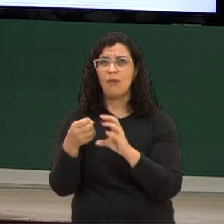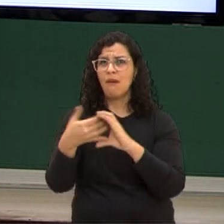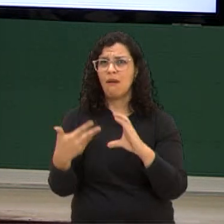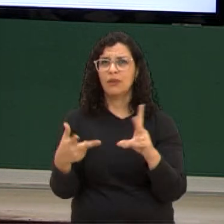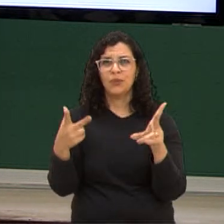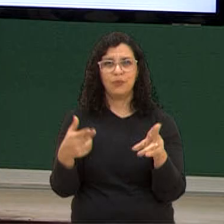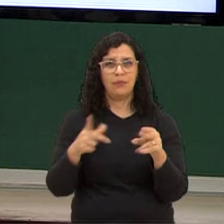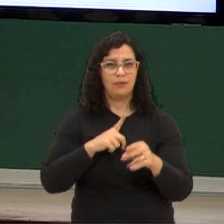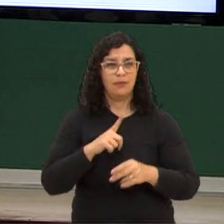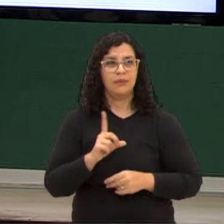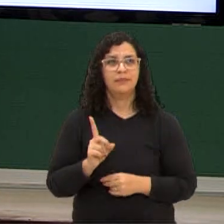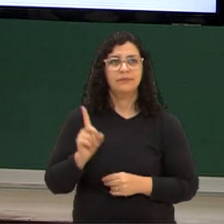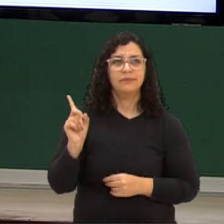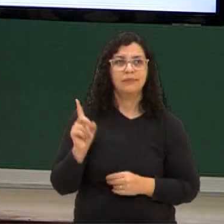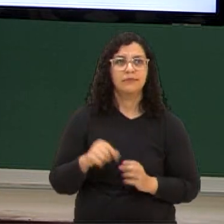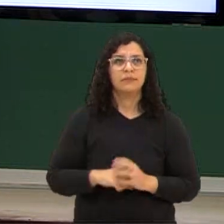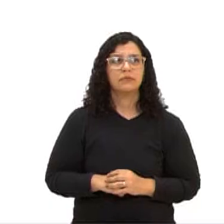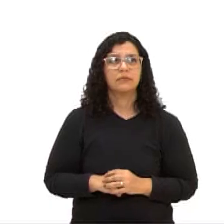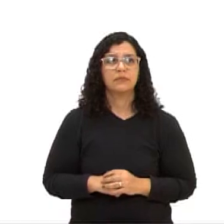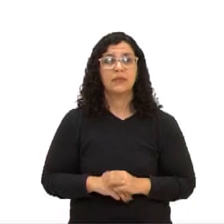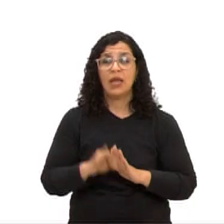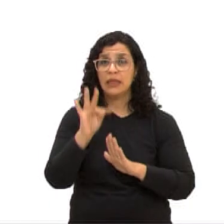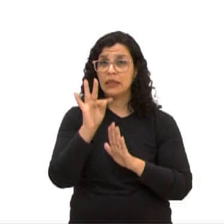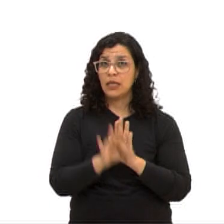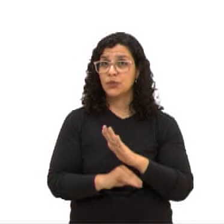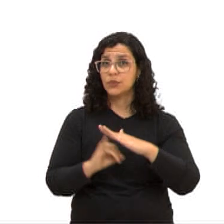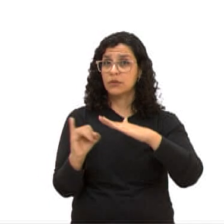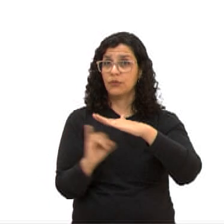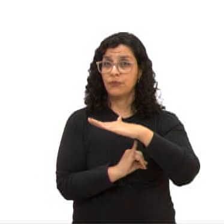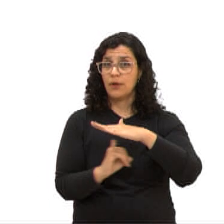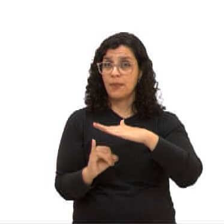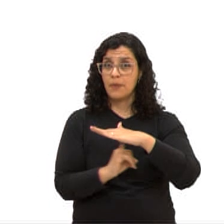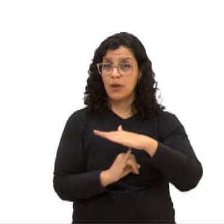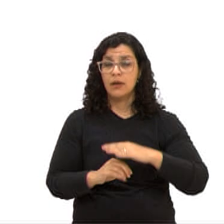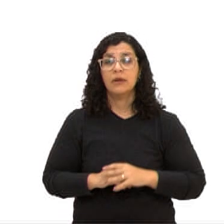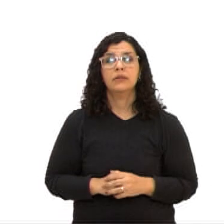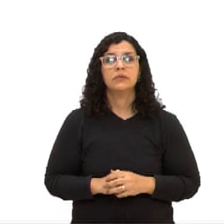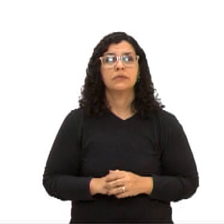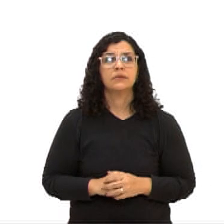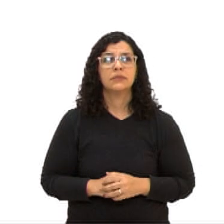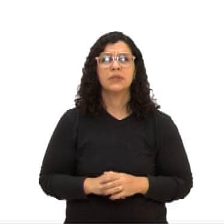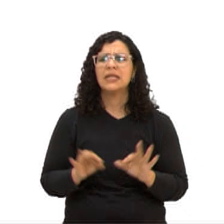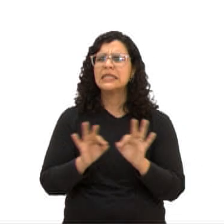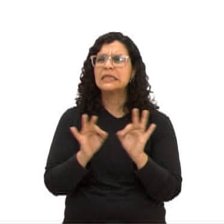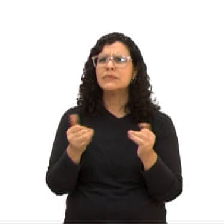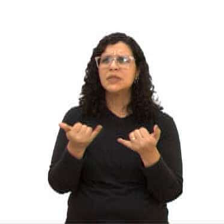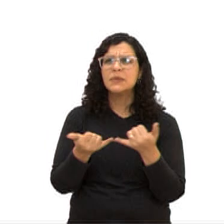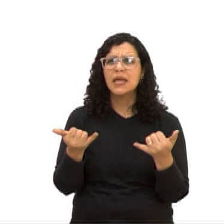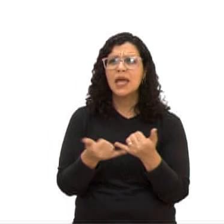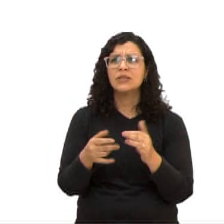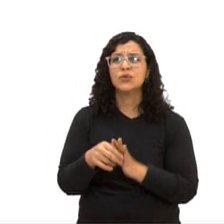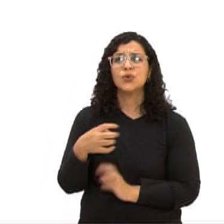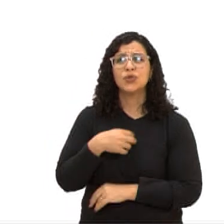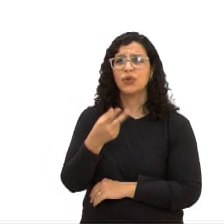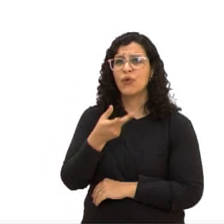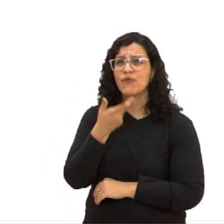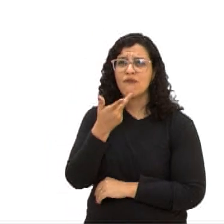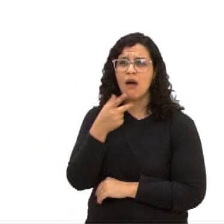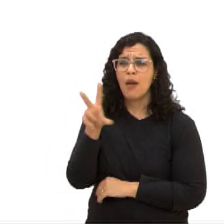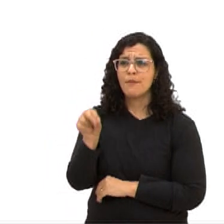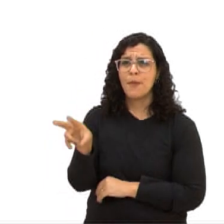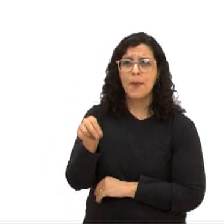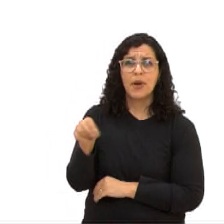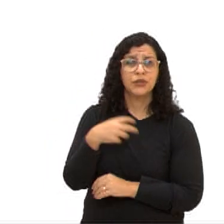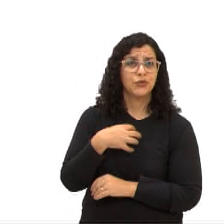as mesmas, né? Textos informais, então são textos informais, bem próximos da oralidade, então geralmente a gente